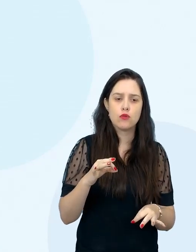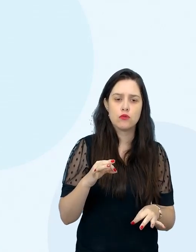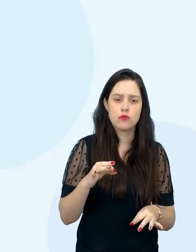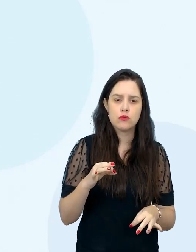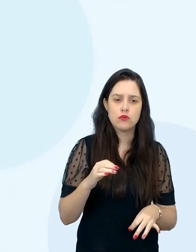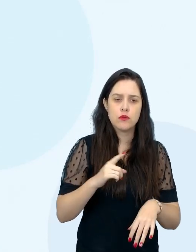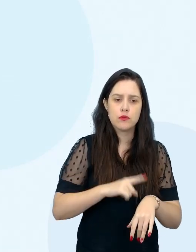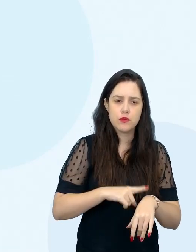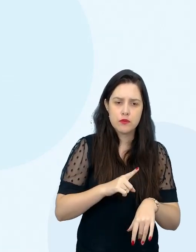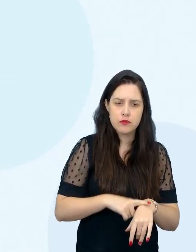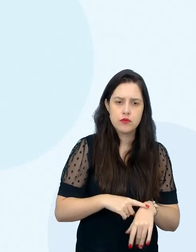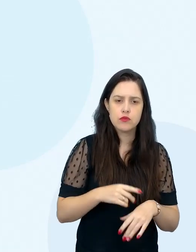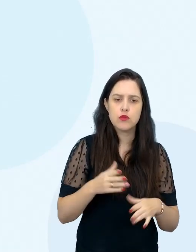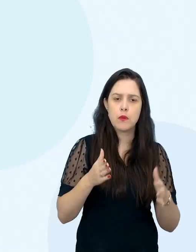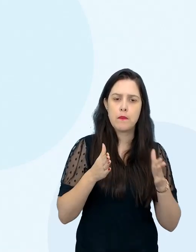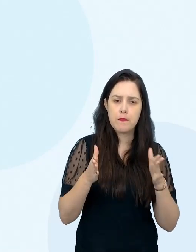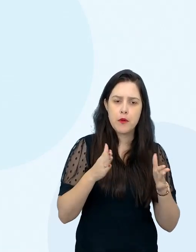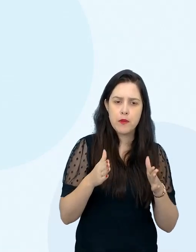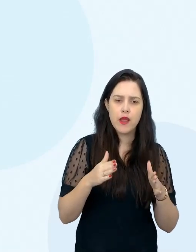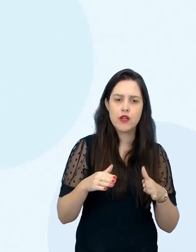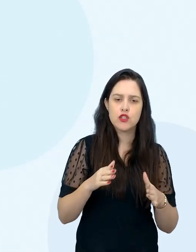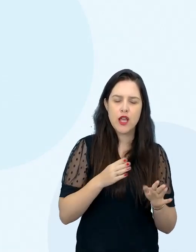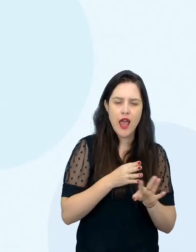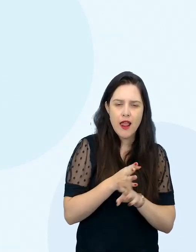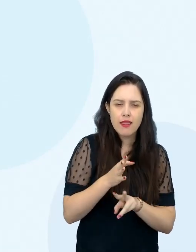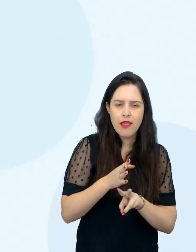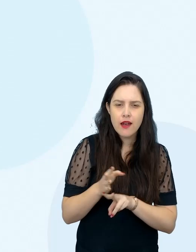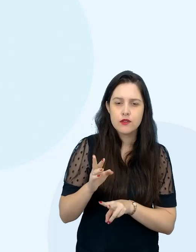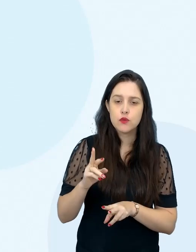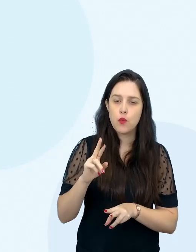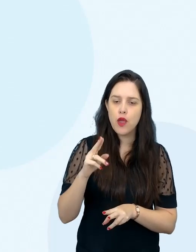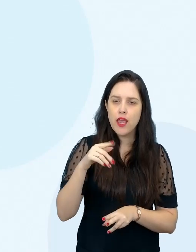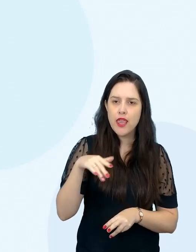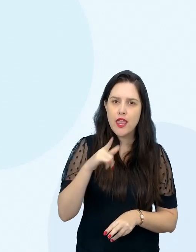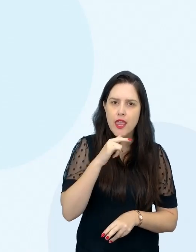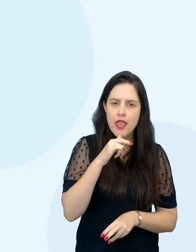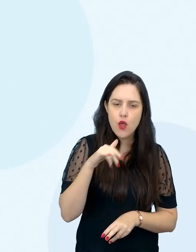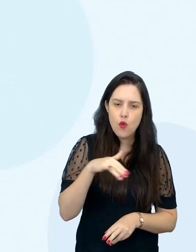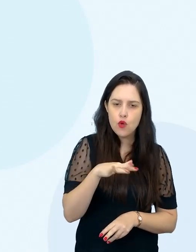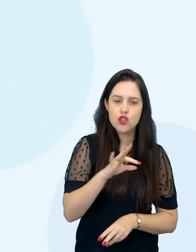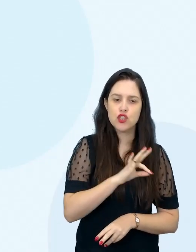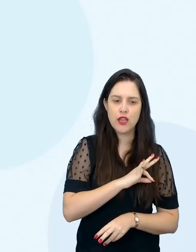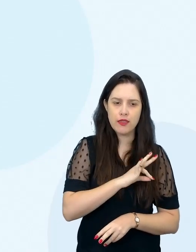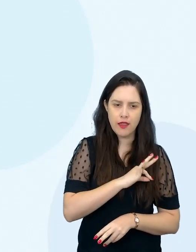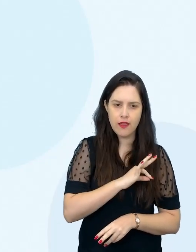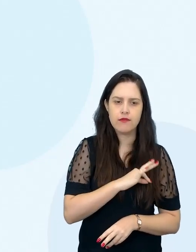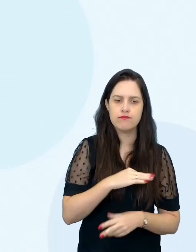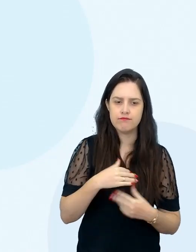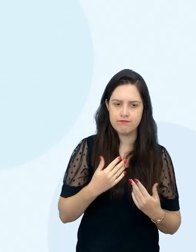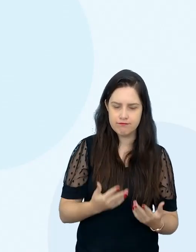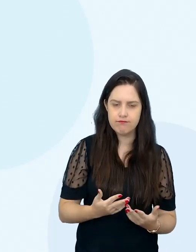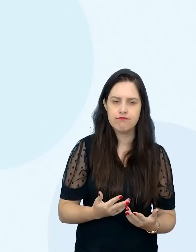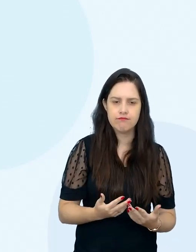ao longo do tempo por meio de análise do rio Tietê. É só, produção, rapidinho, se vocês puderem